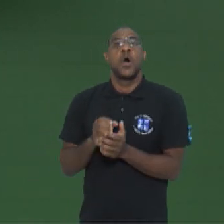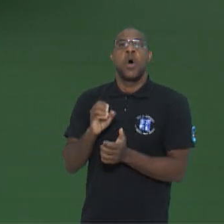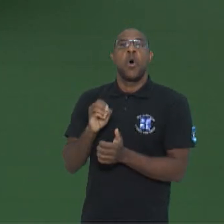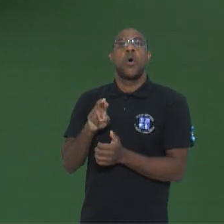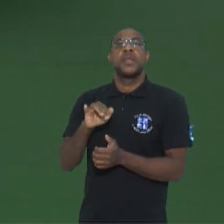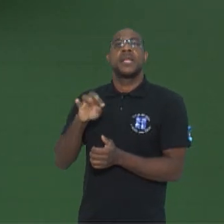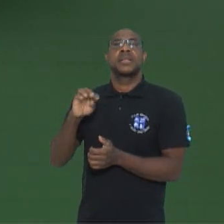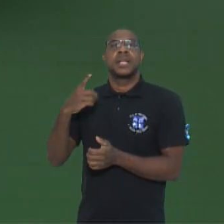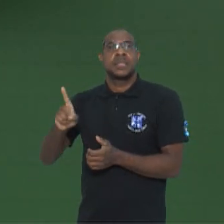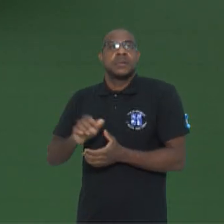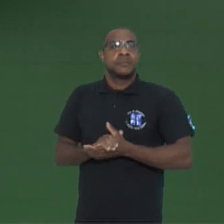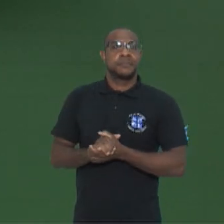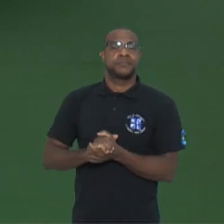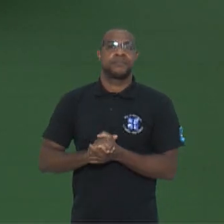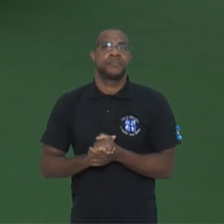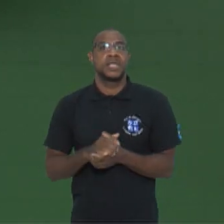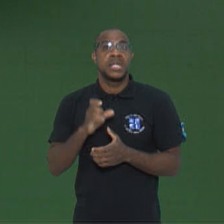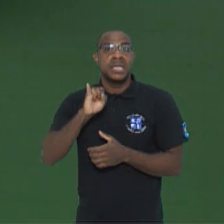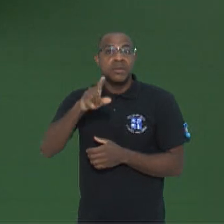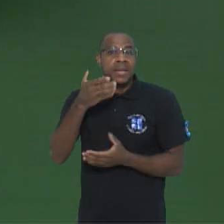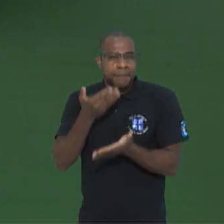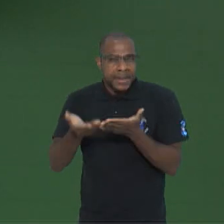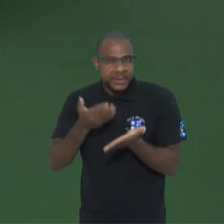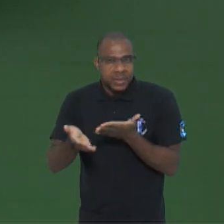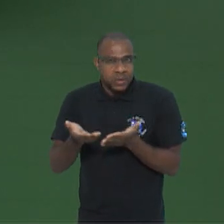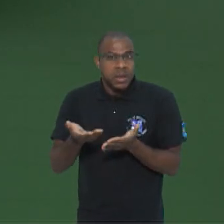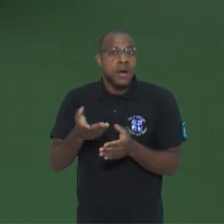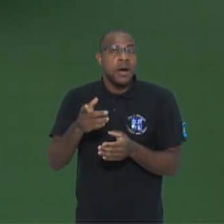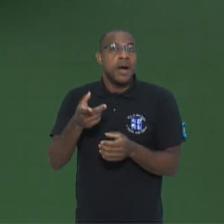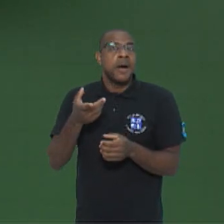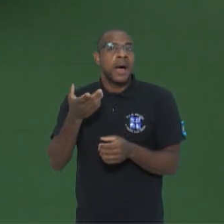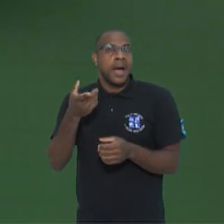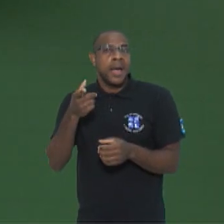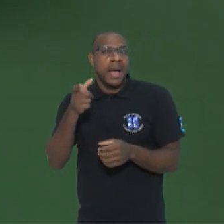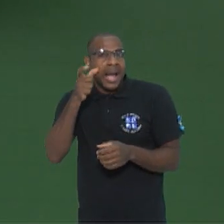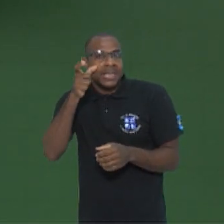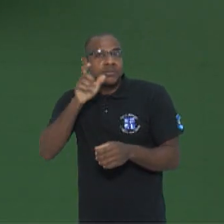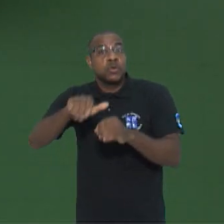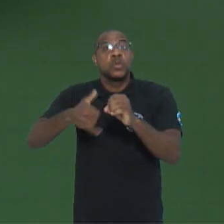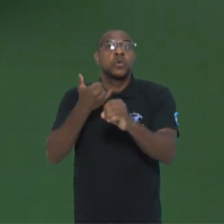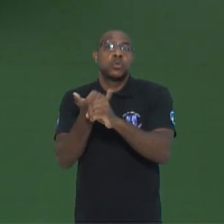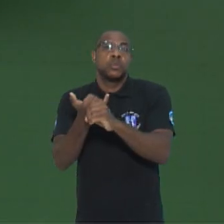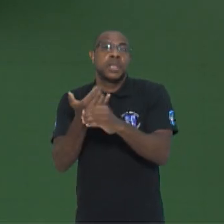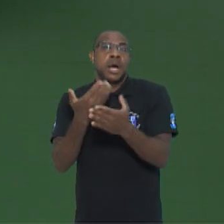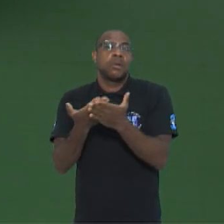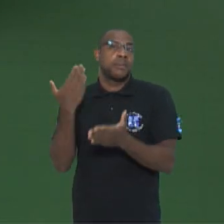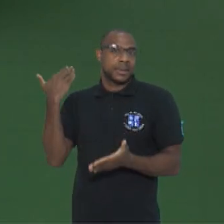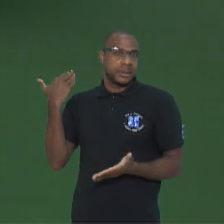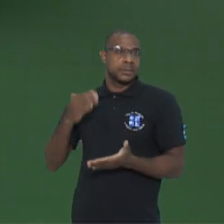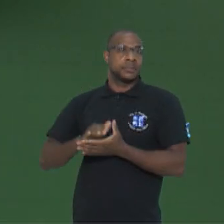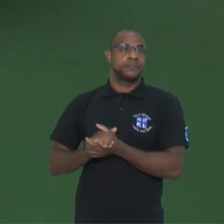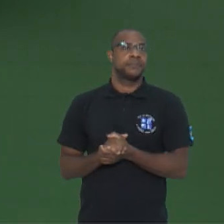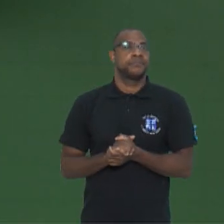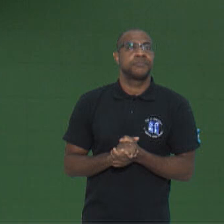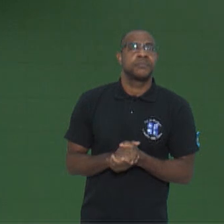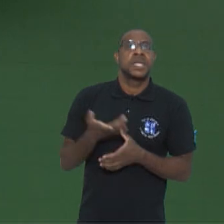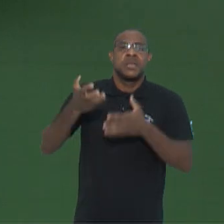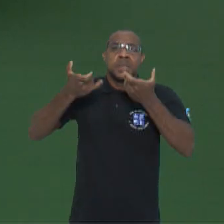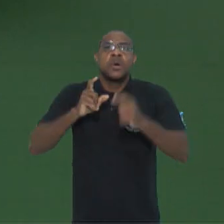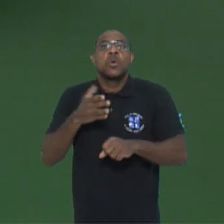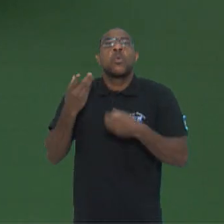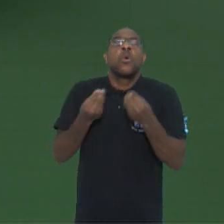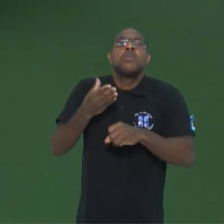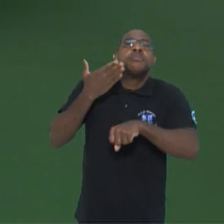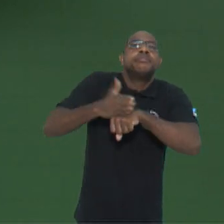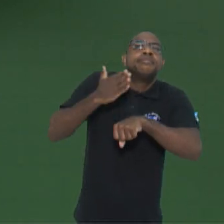melhor e depois dar sequência no conteúdo de hoje. Tudo bem? Então vamos lá. Vimos como é praticada a orientação. A orientação é